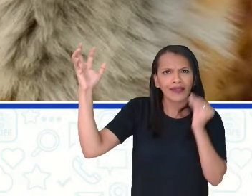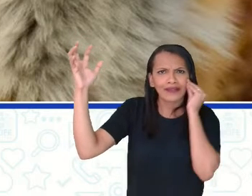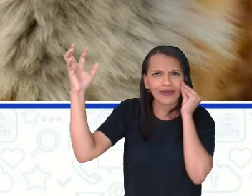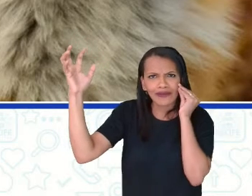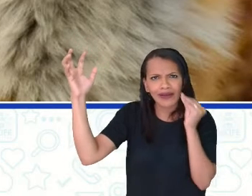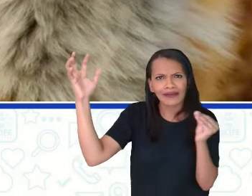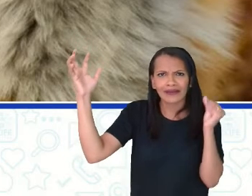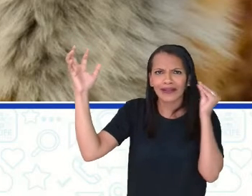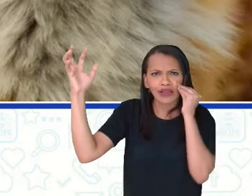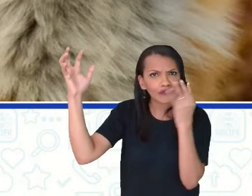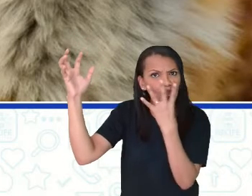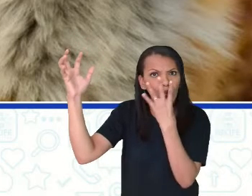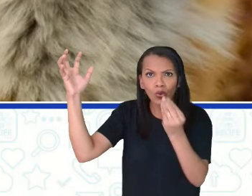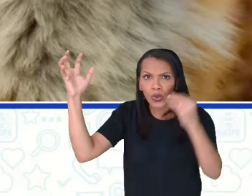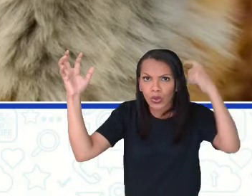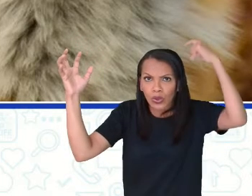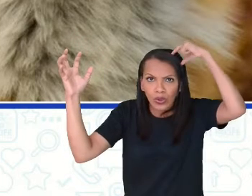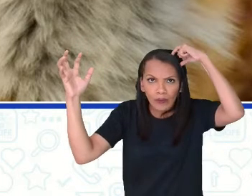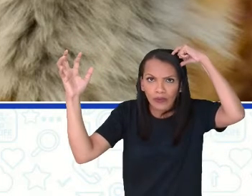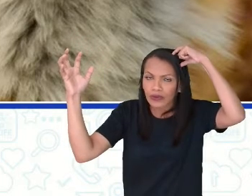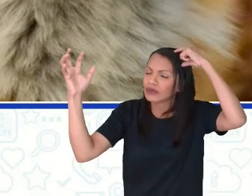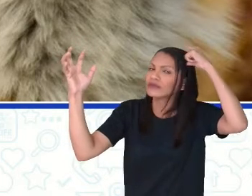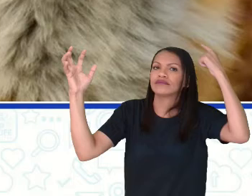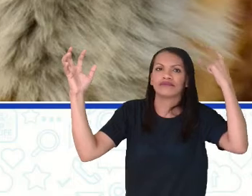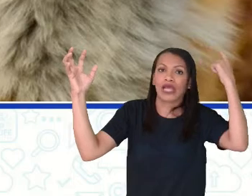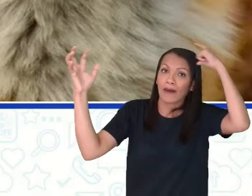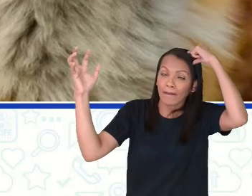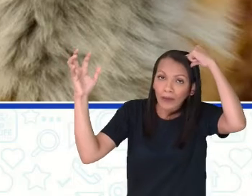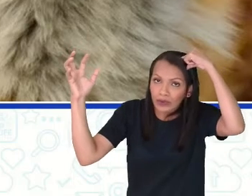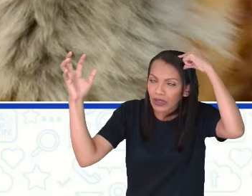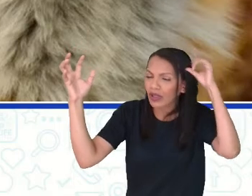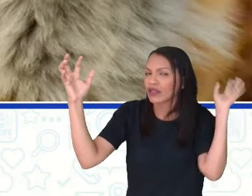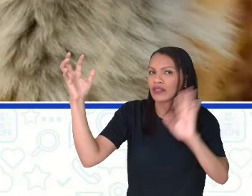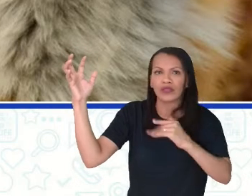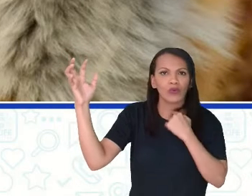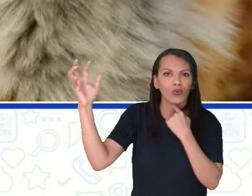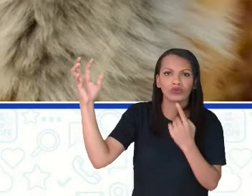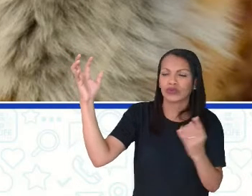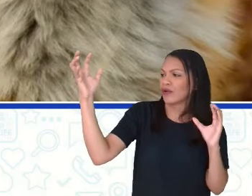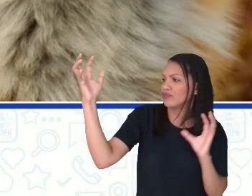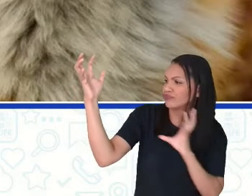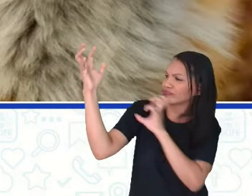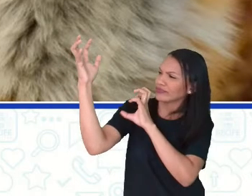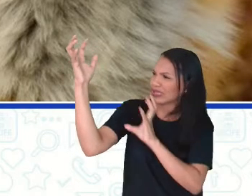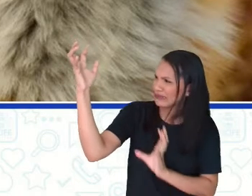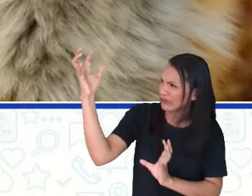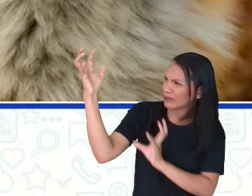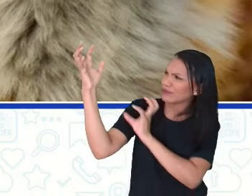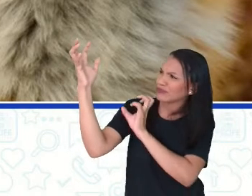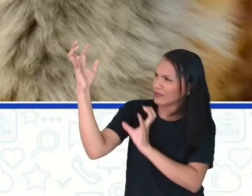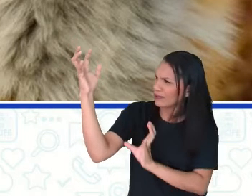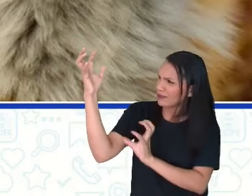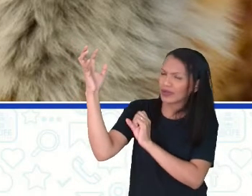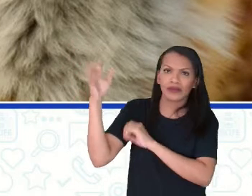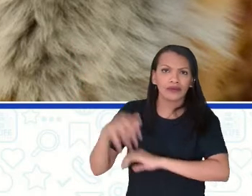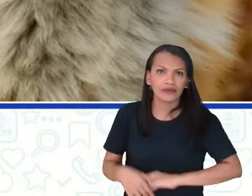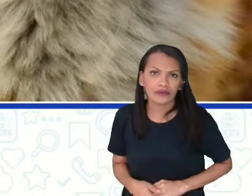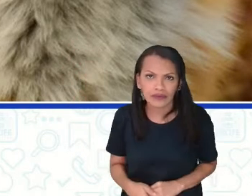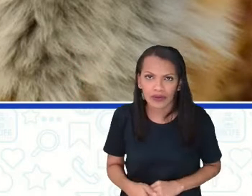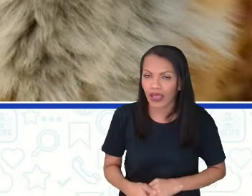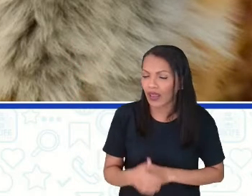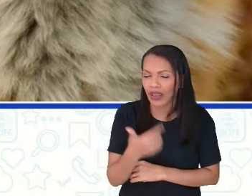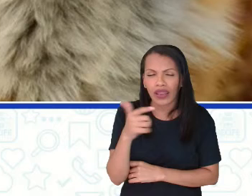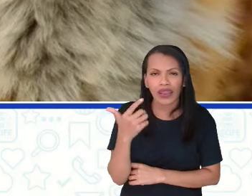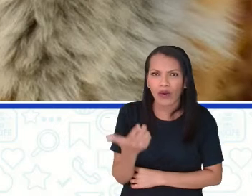conseguiu alcançar. Então disse: essas uvas estão muito azedas e podem manchar meus dentes. Não quero colhê-las